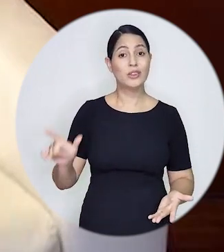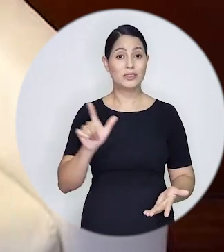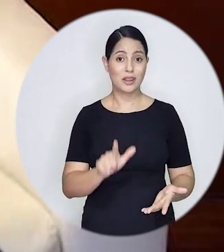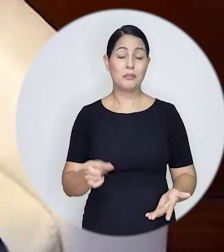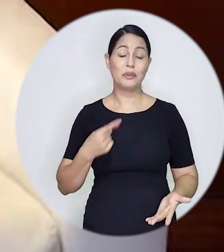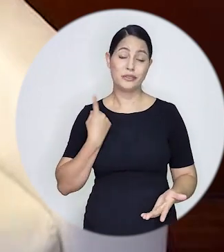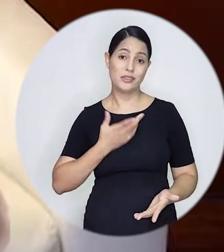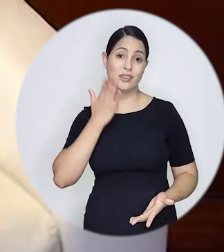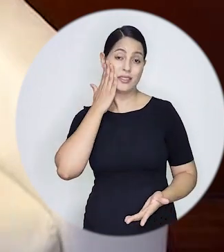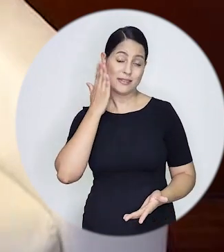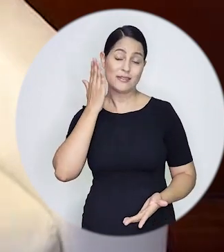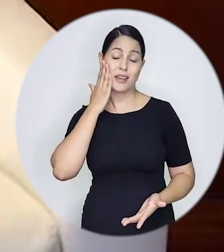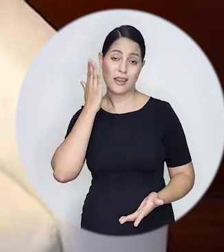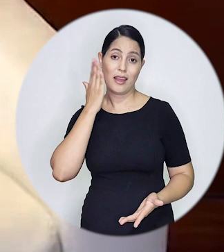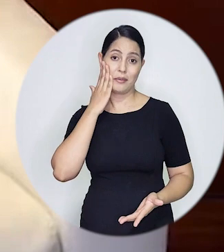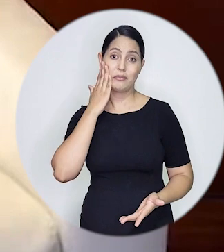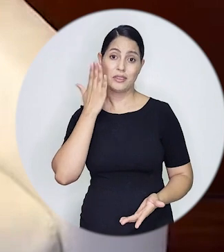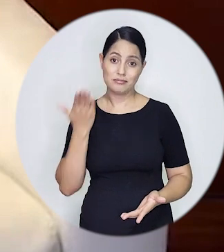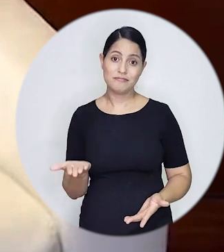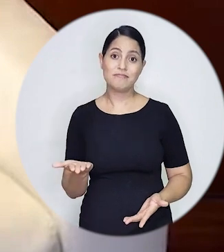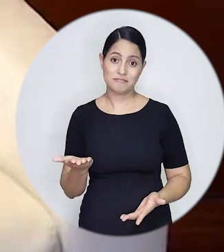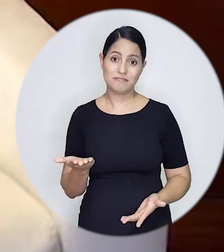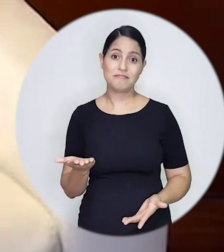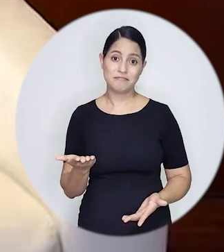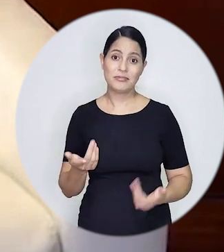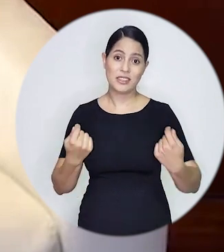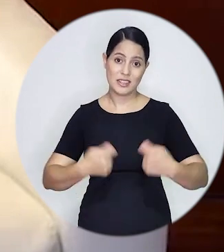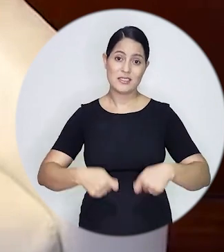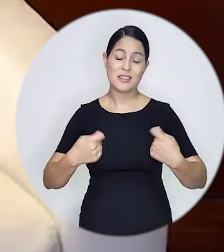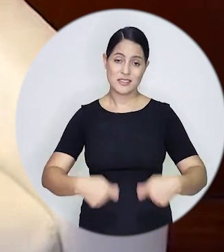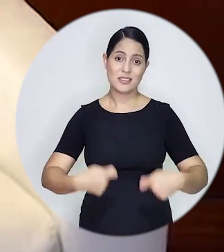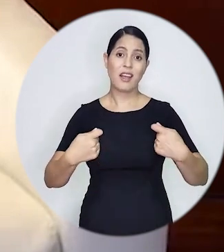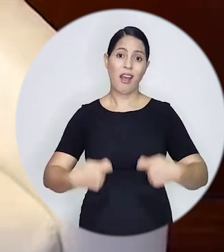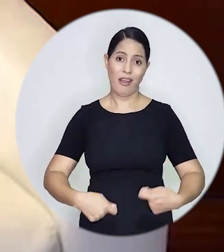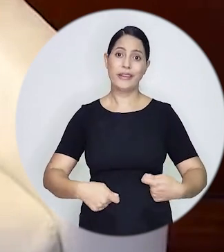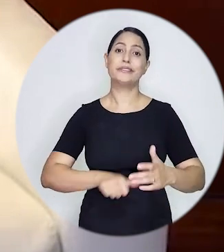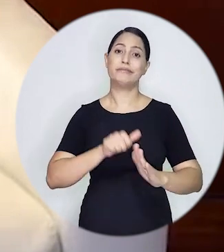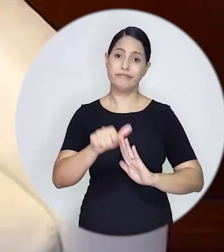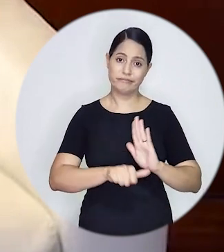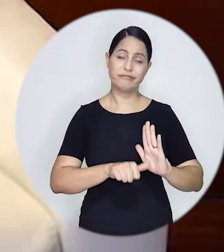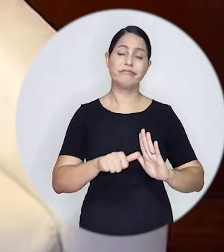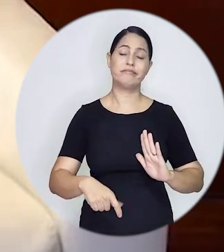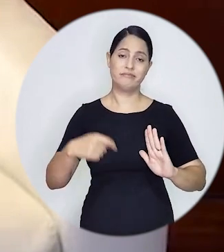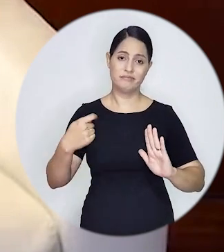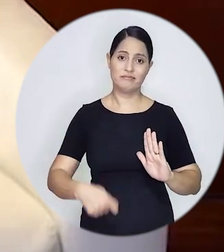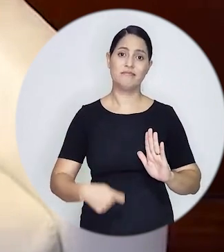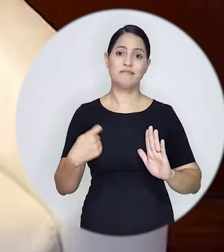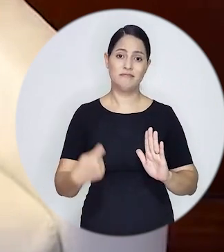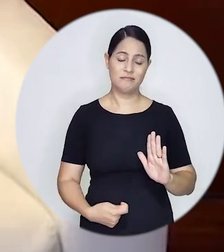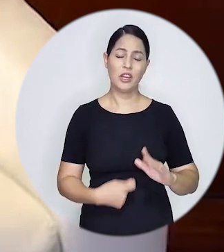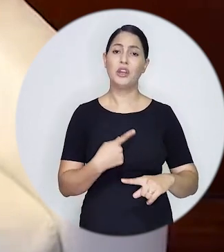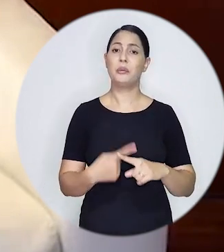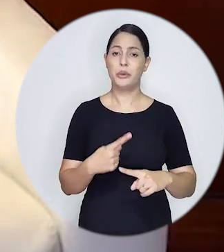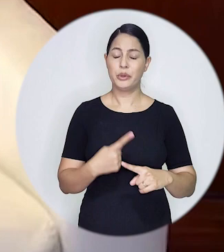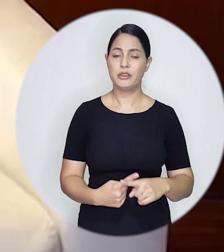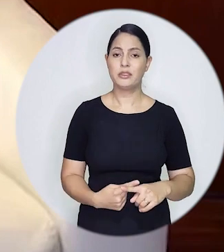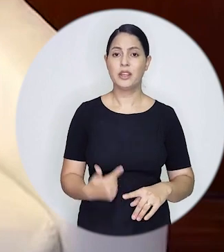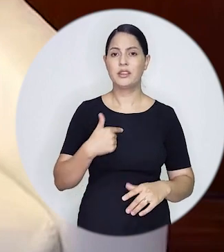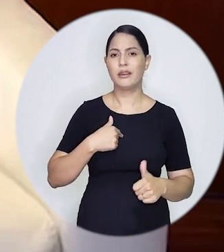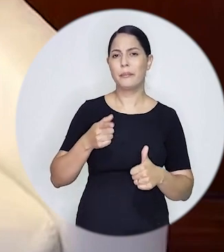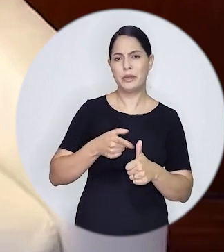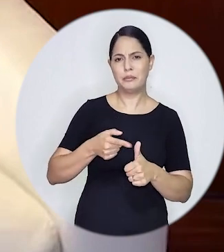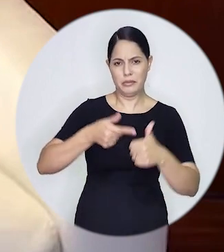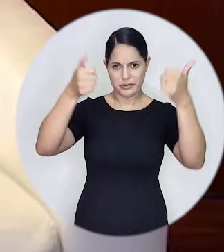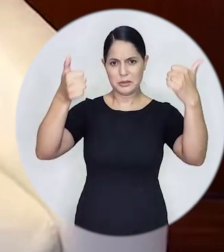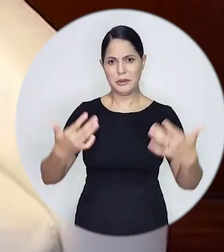já colocadas para debate no âmbito do Congresso Nacional. O professor Fiorilo, inclusive, já fez aí uma introdução